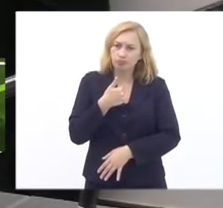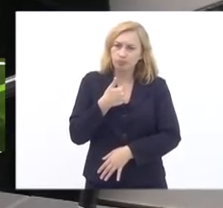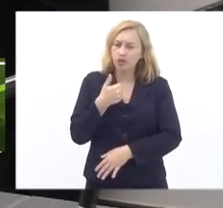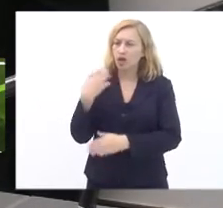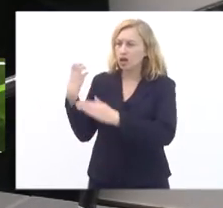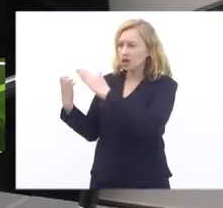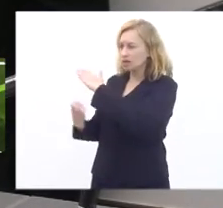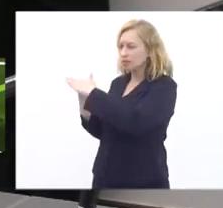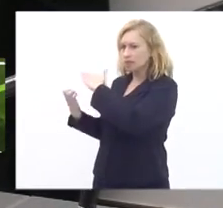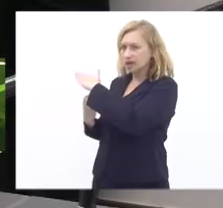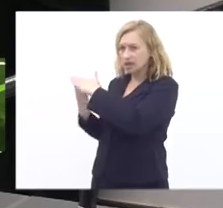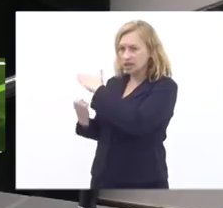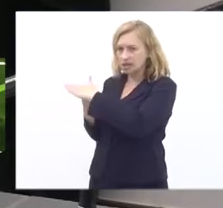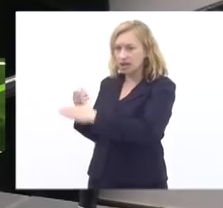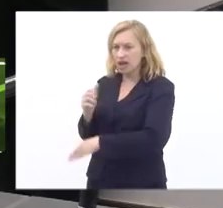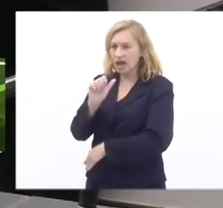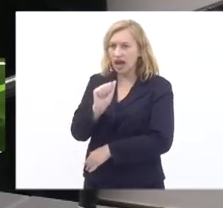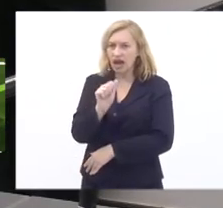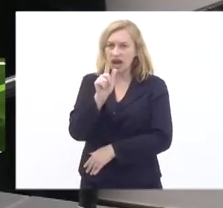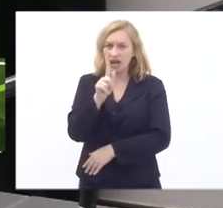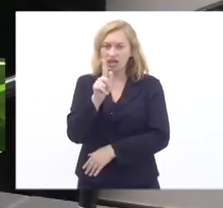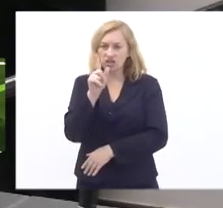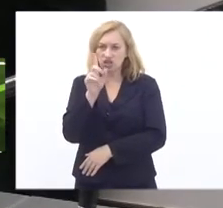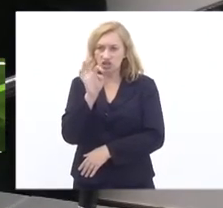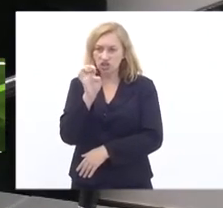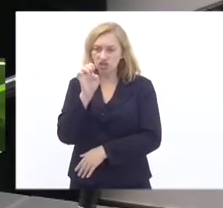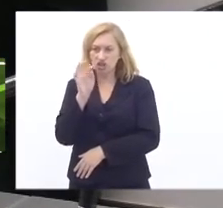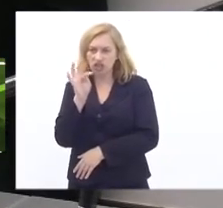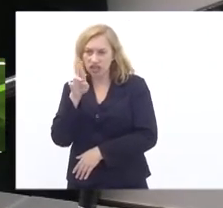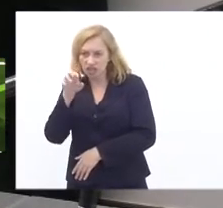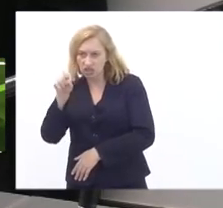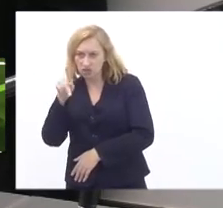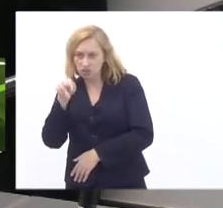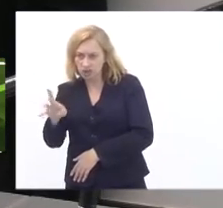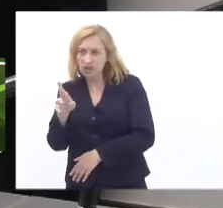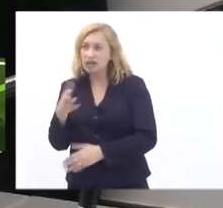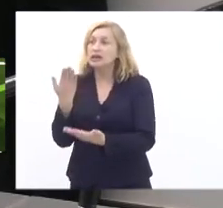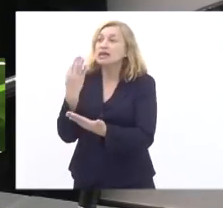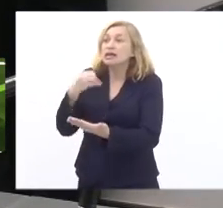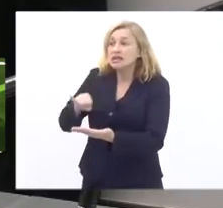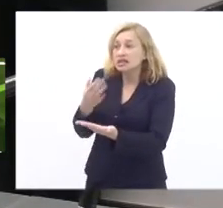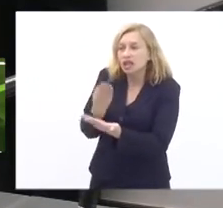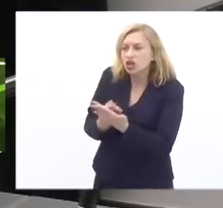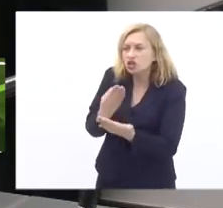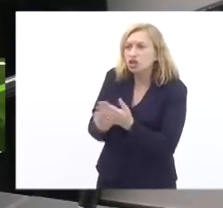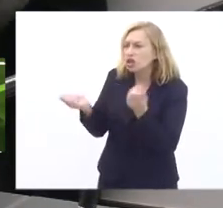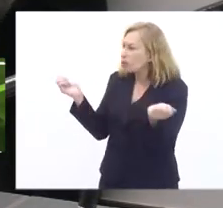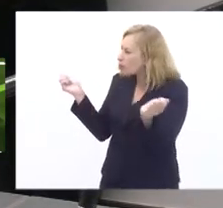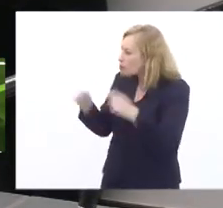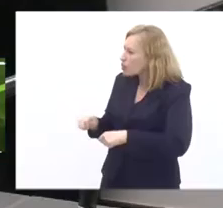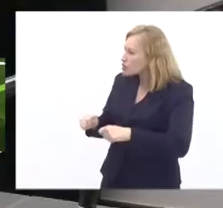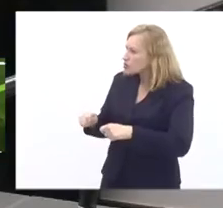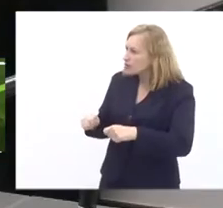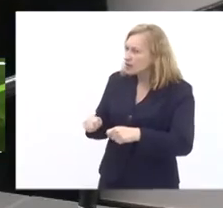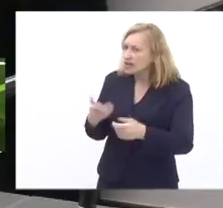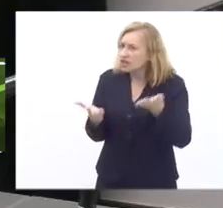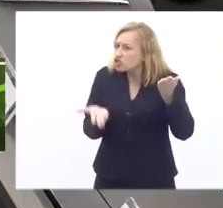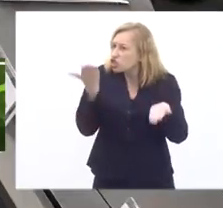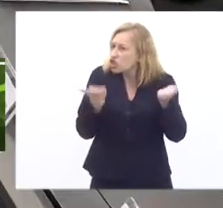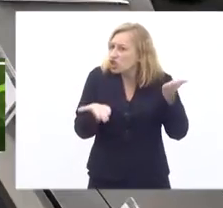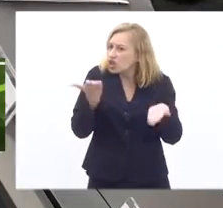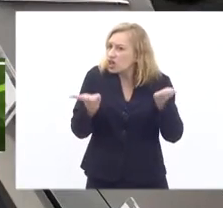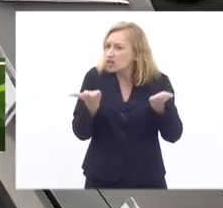Supervia e Angiotransp. Se está estudando essa possibilidade, essa curva de equilíbrio,